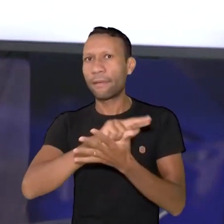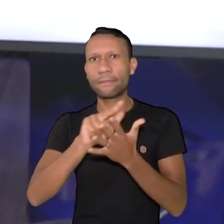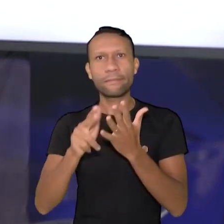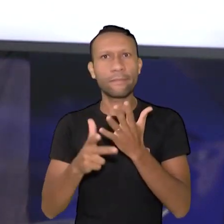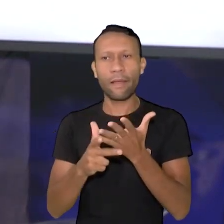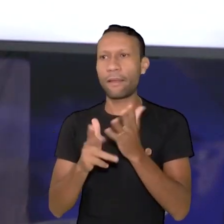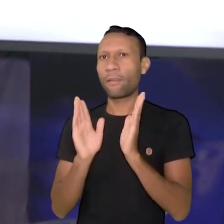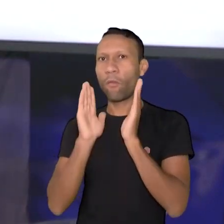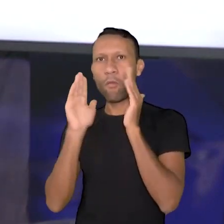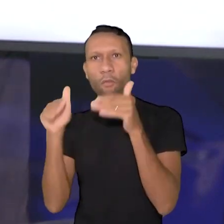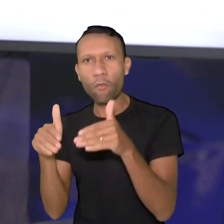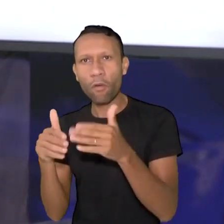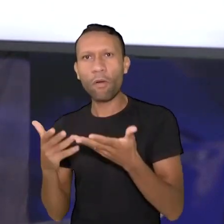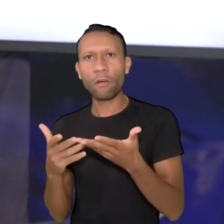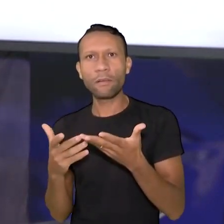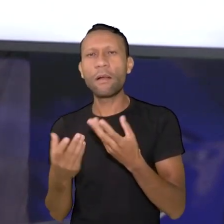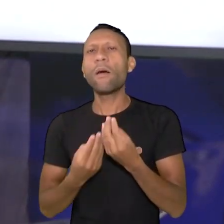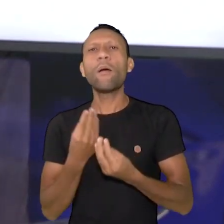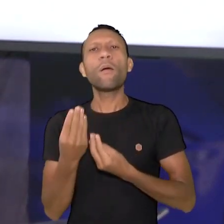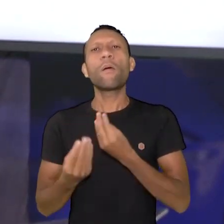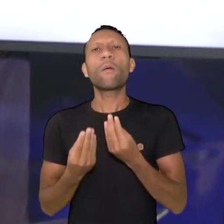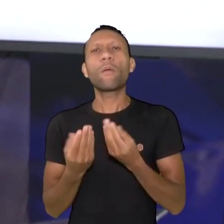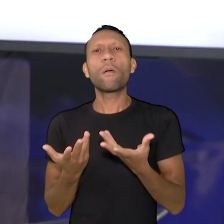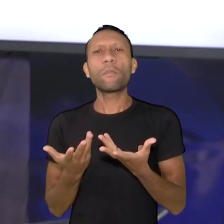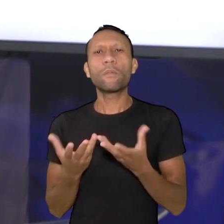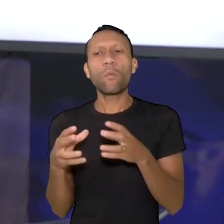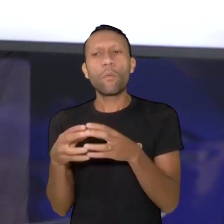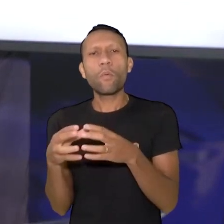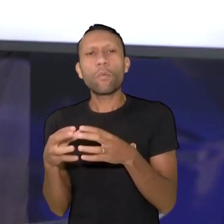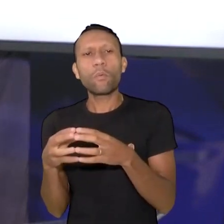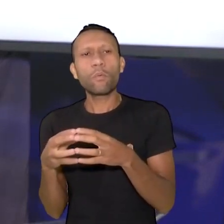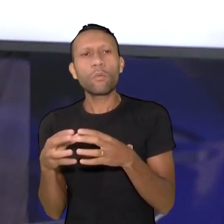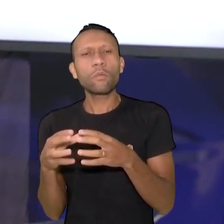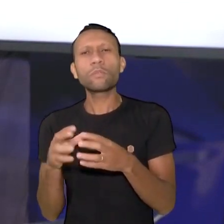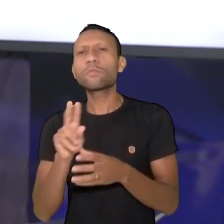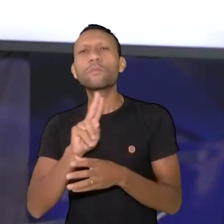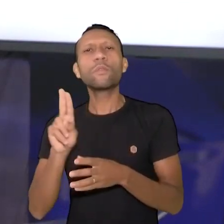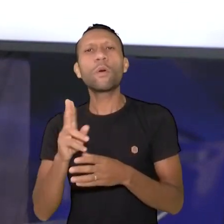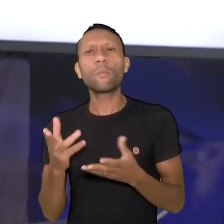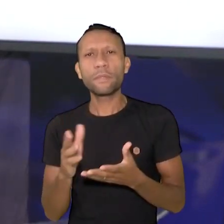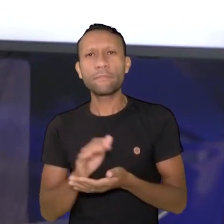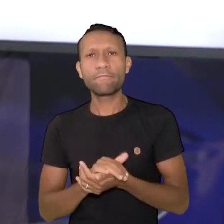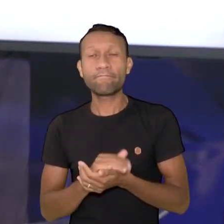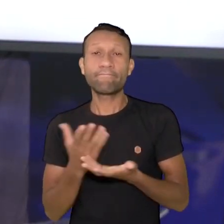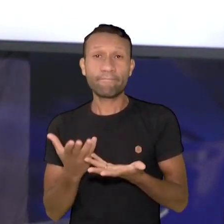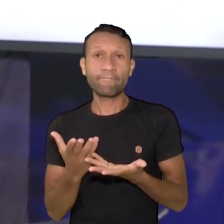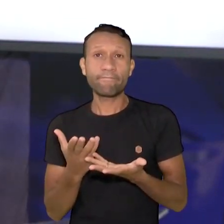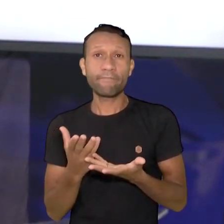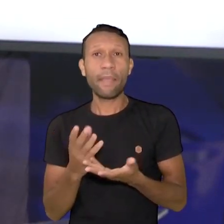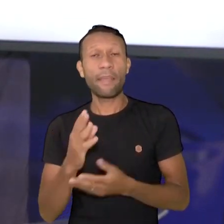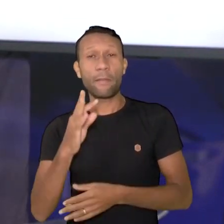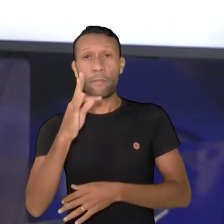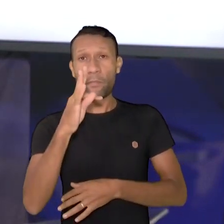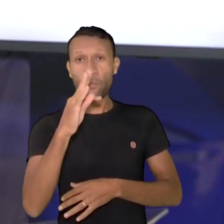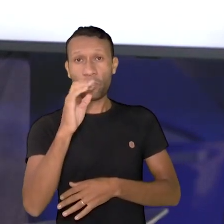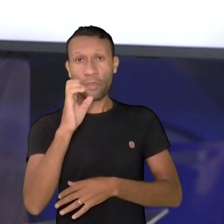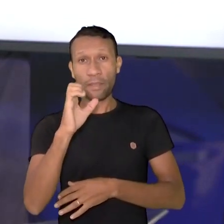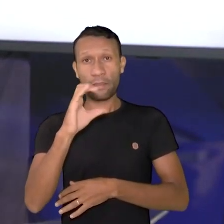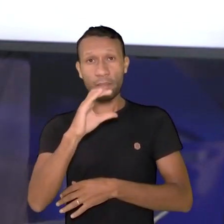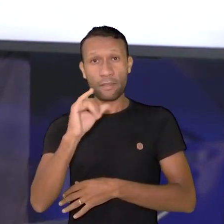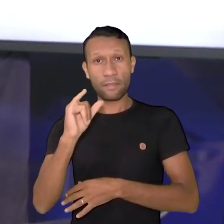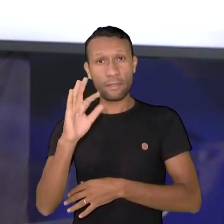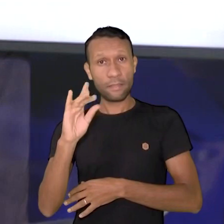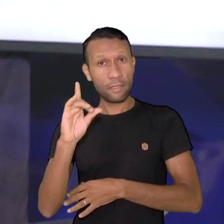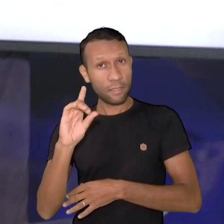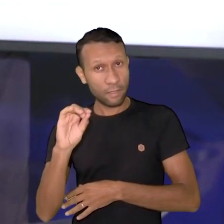a mesma função, como é que a gente chama o conjunto? Esse conjunto a gente chama de tecido, ok? Então, na segunda semana,